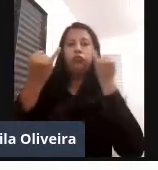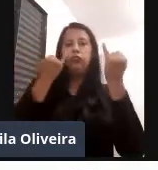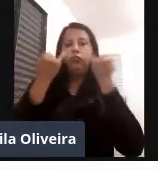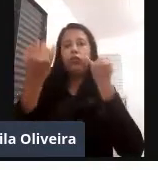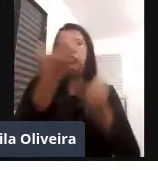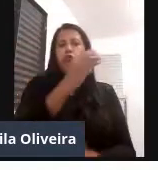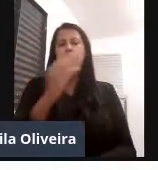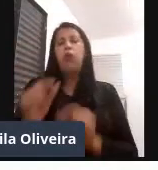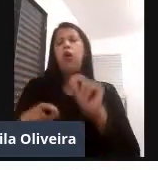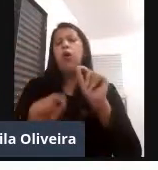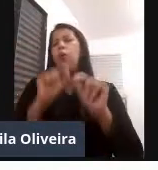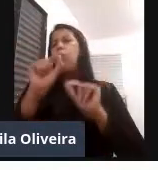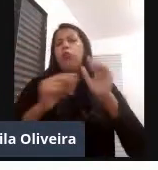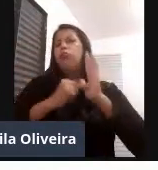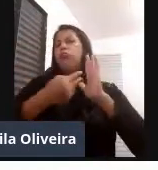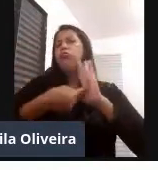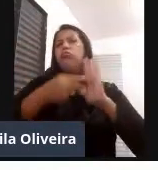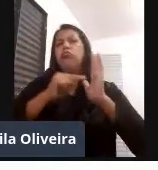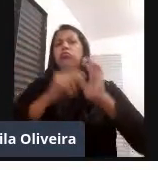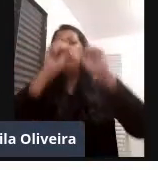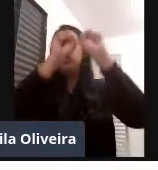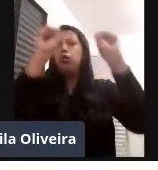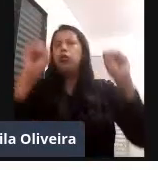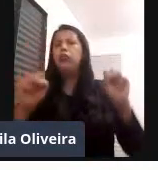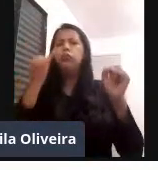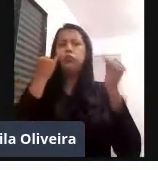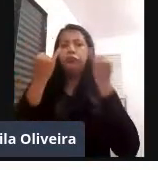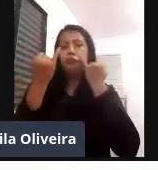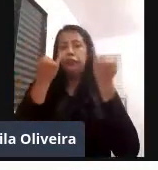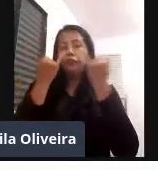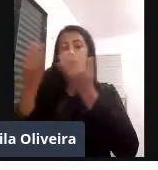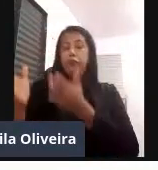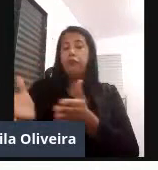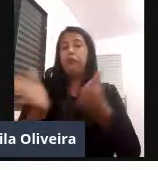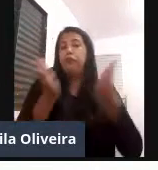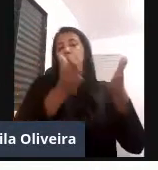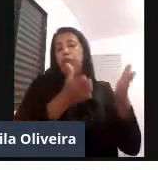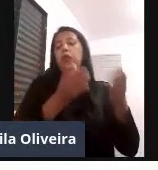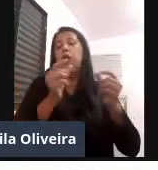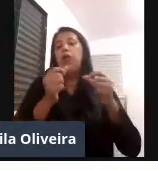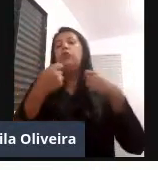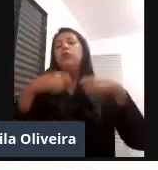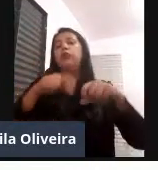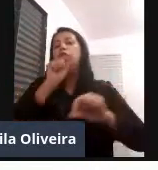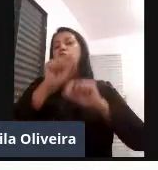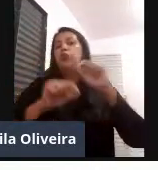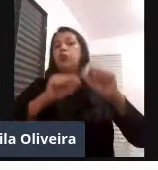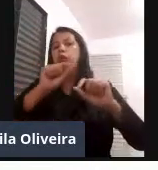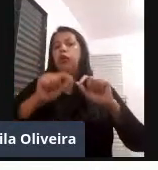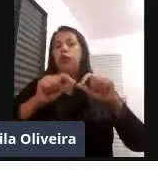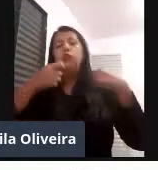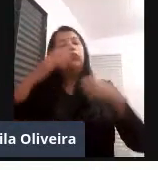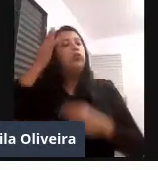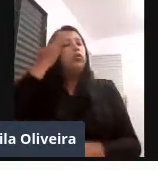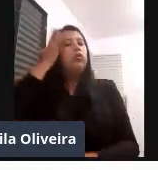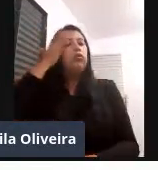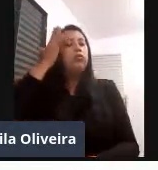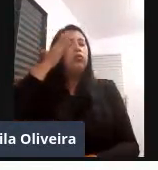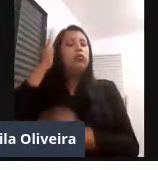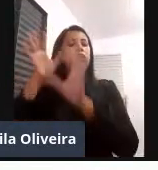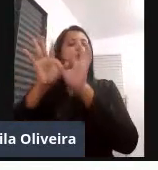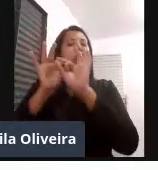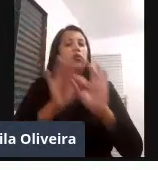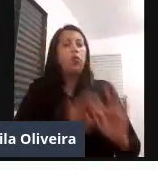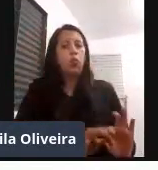de bases de dados científicas, vou até voltar um pouquinho aqui, é necessário a gente entender o